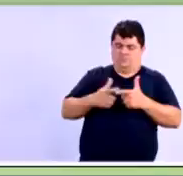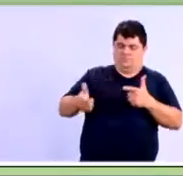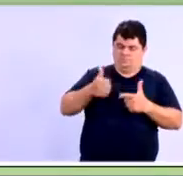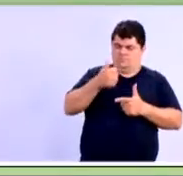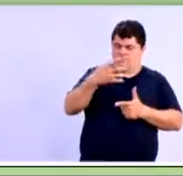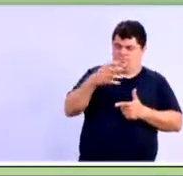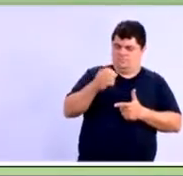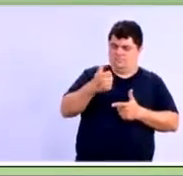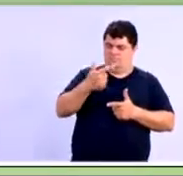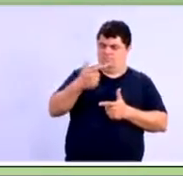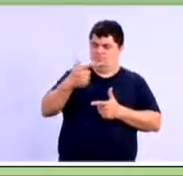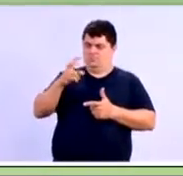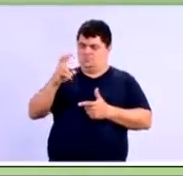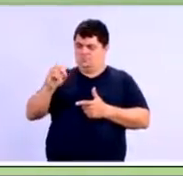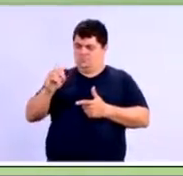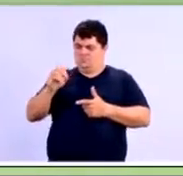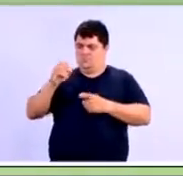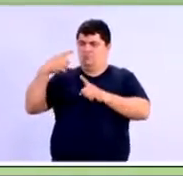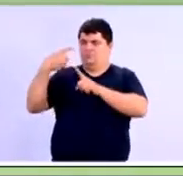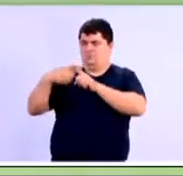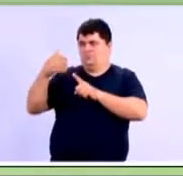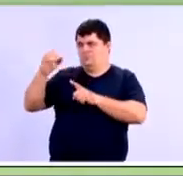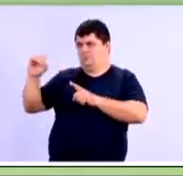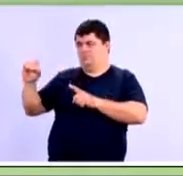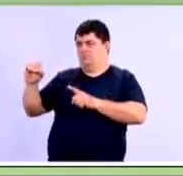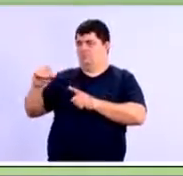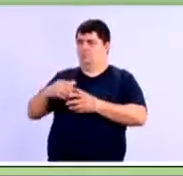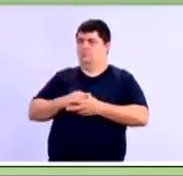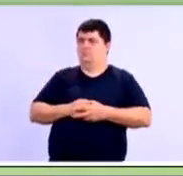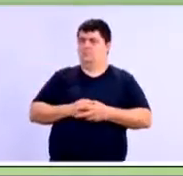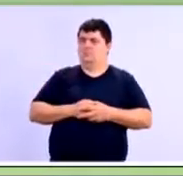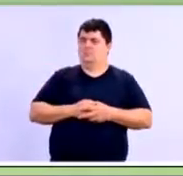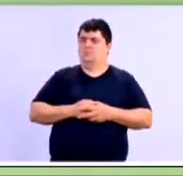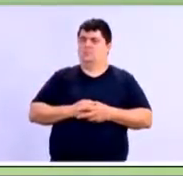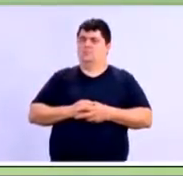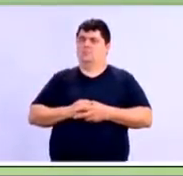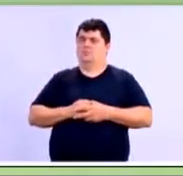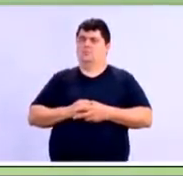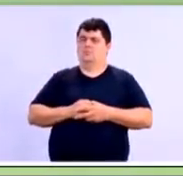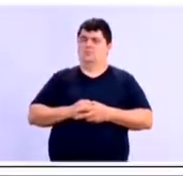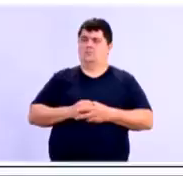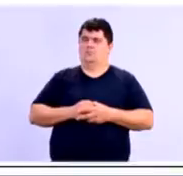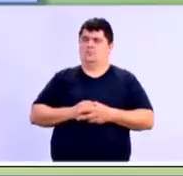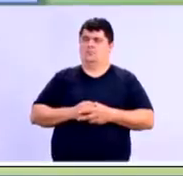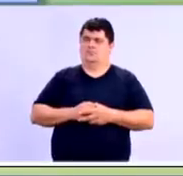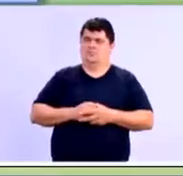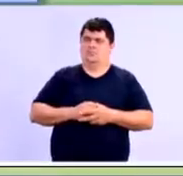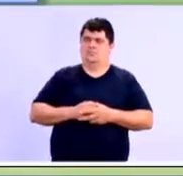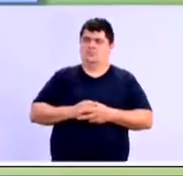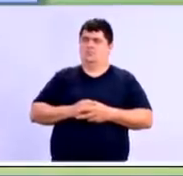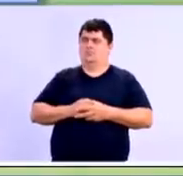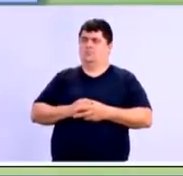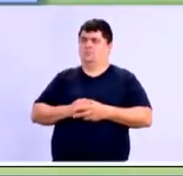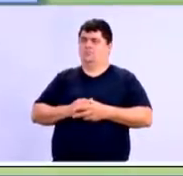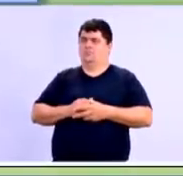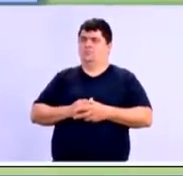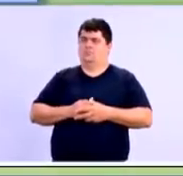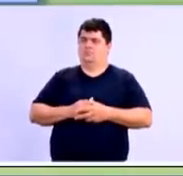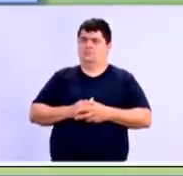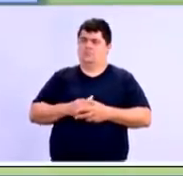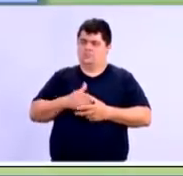dividido pelos 140.250 das minhas vendas líquidas, vezes 100, vou chegar no meu resultado.